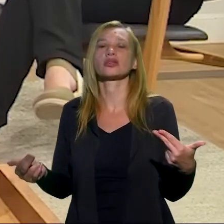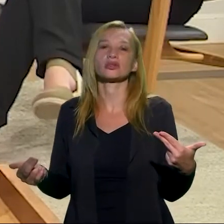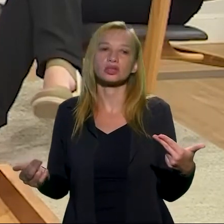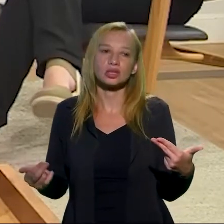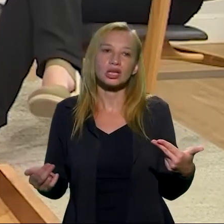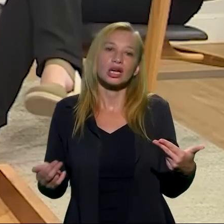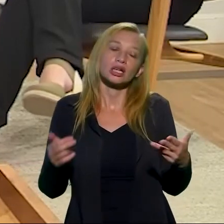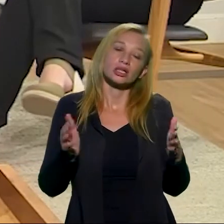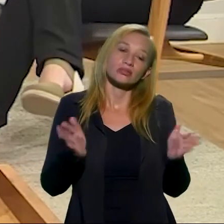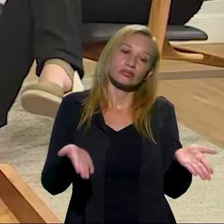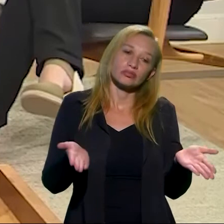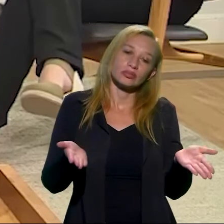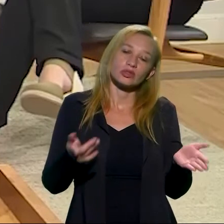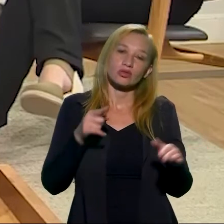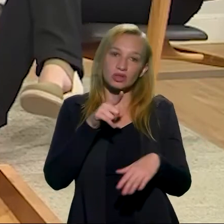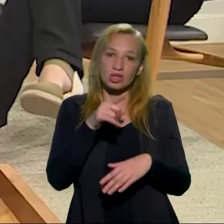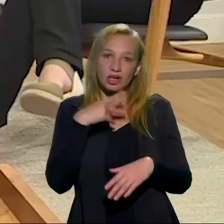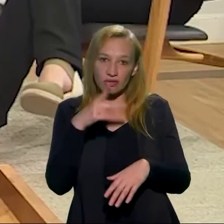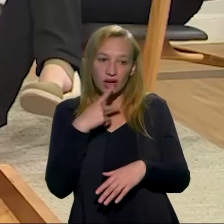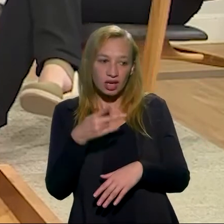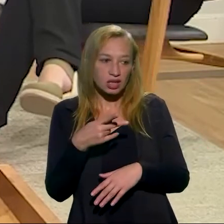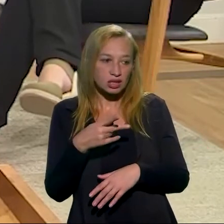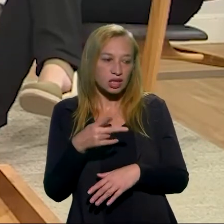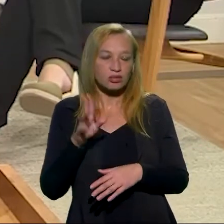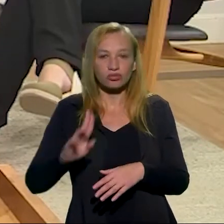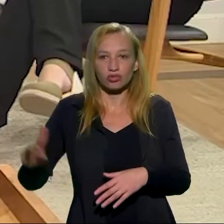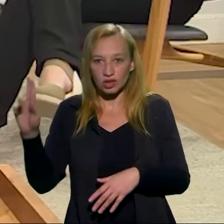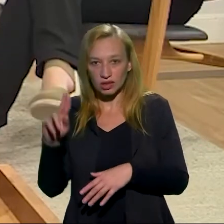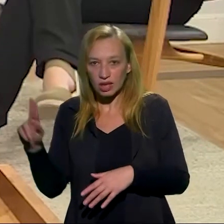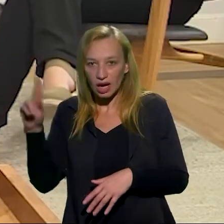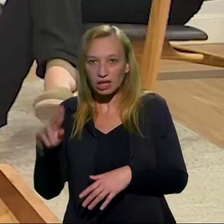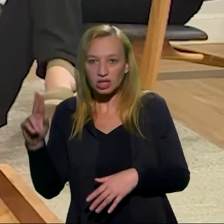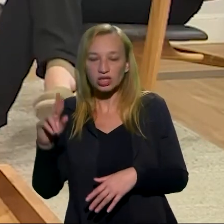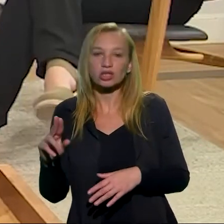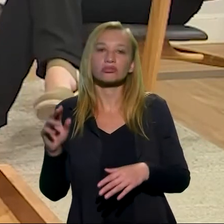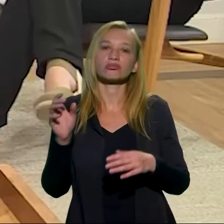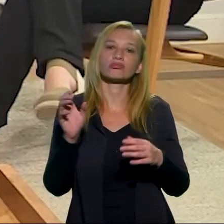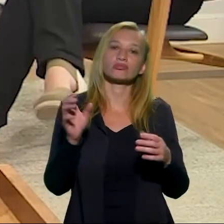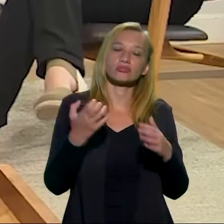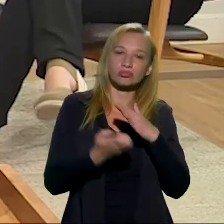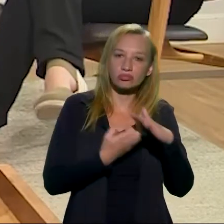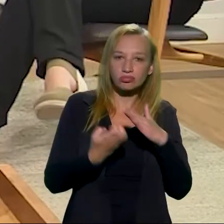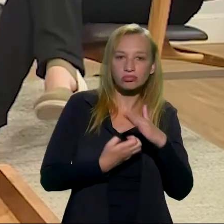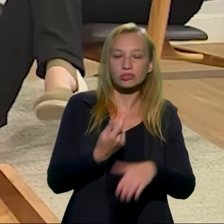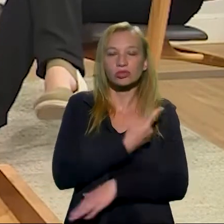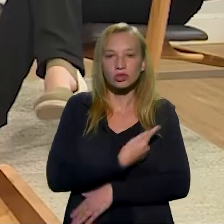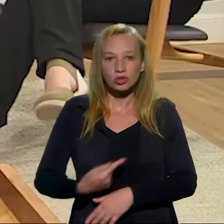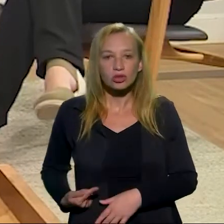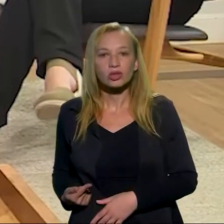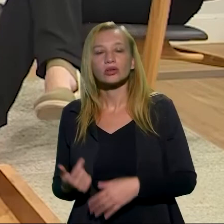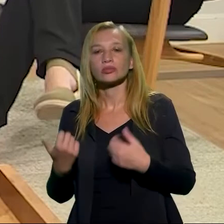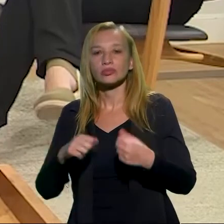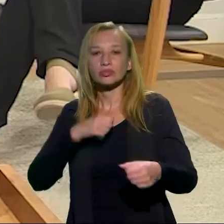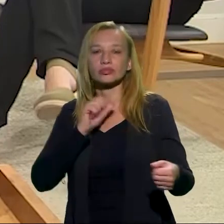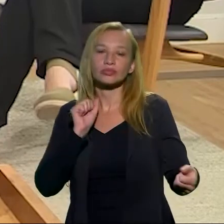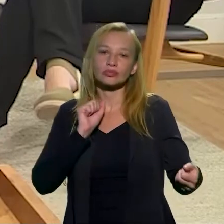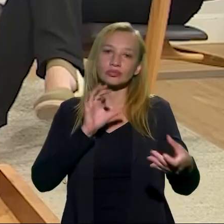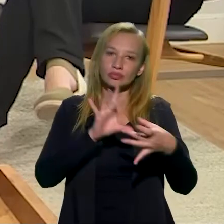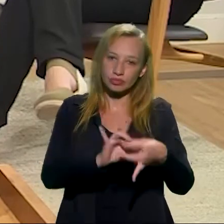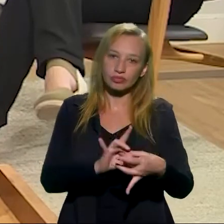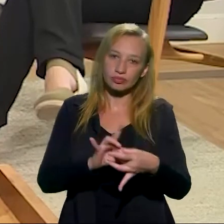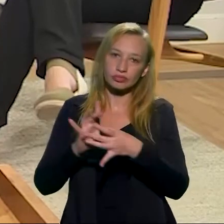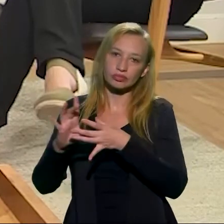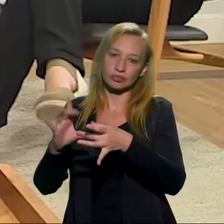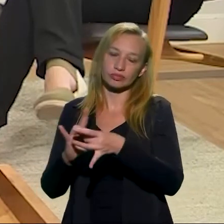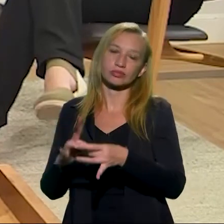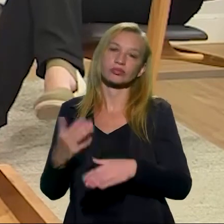várias nuances. Então, o que você estava falando da universidade, da empresa, do governo, a gente